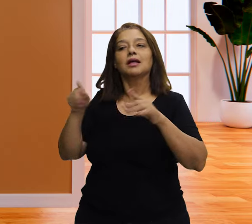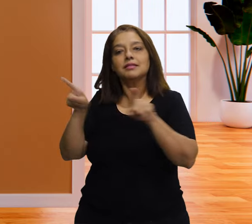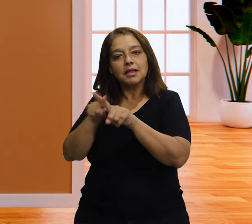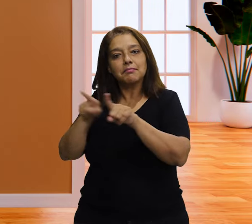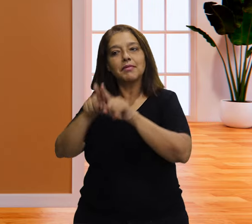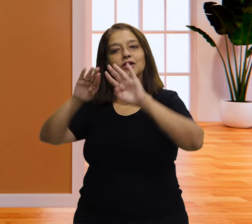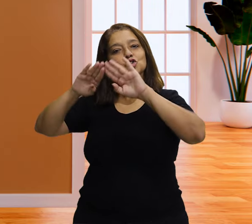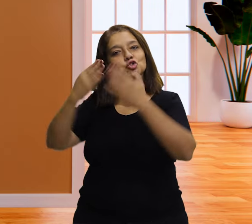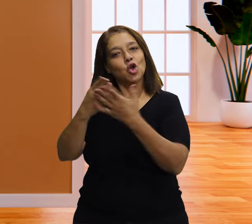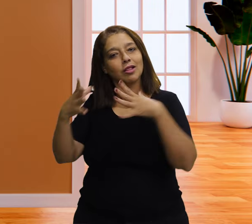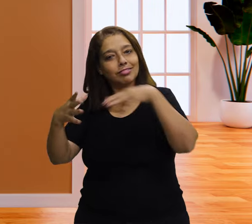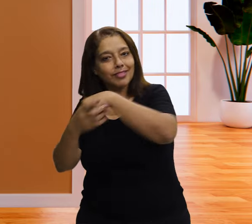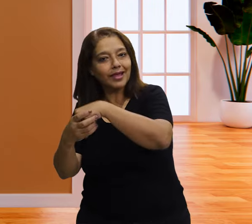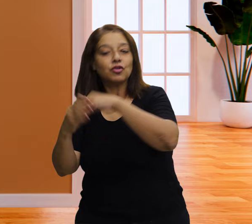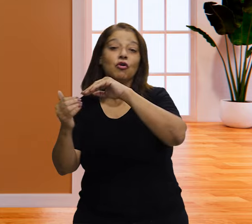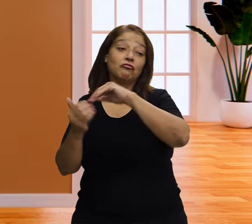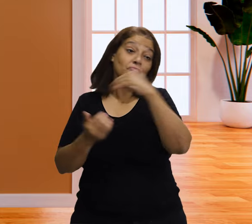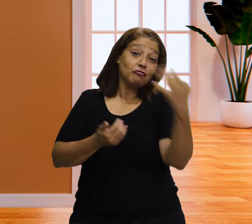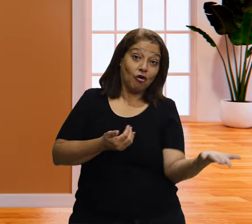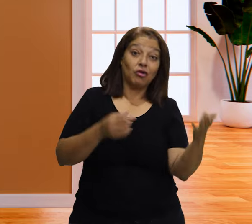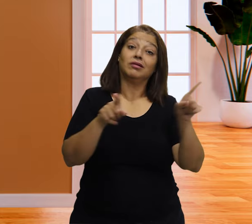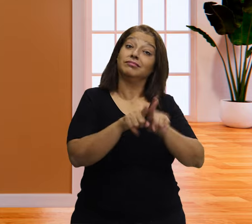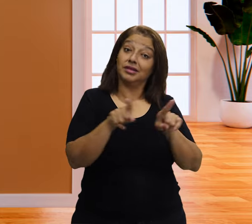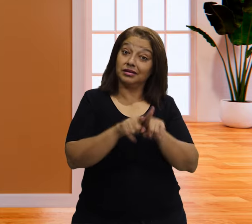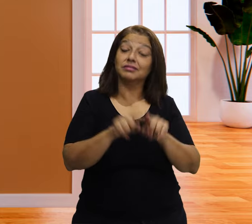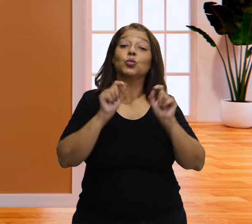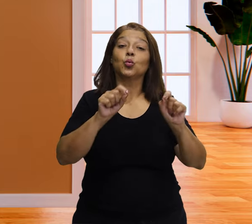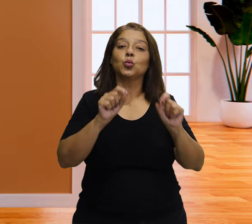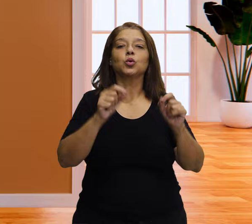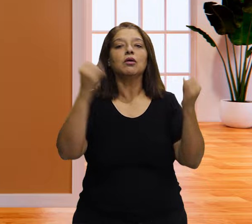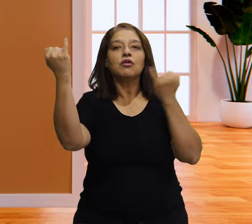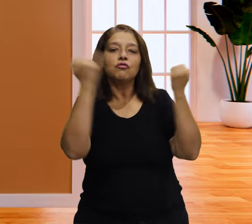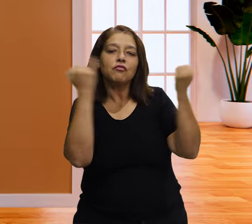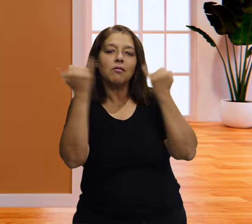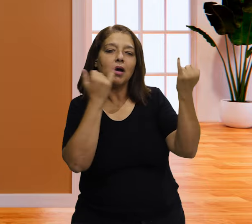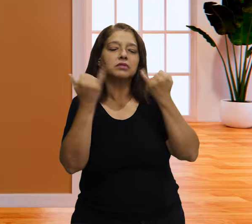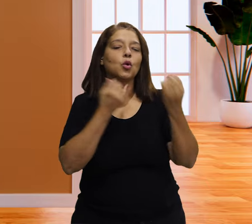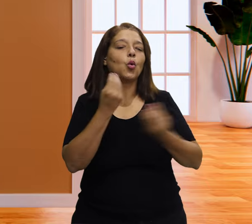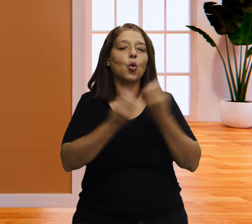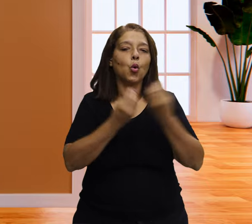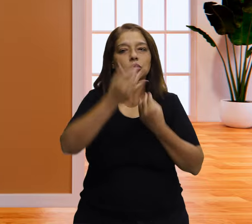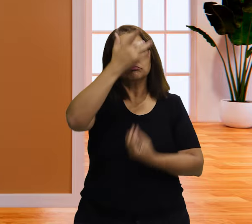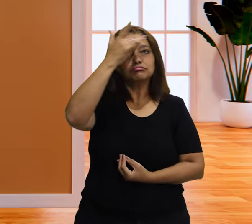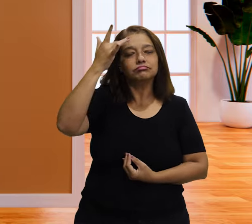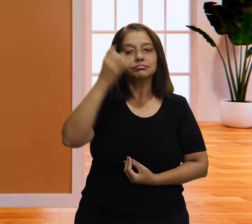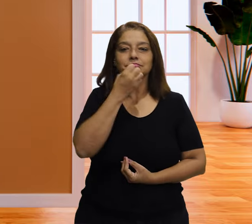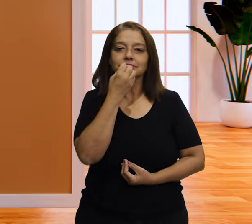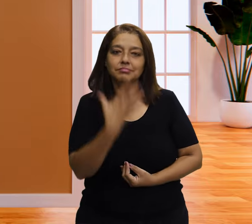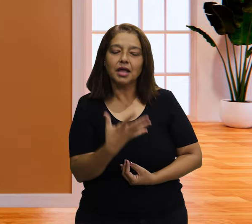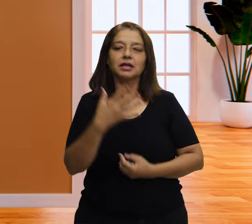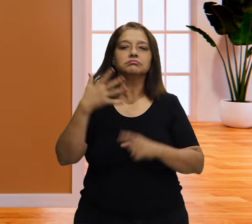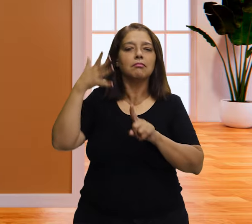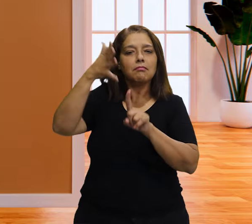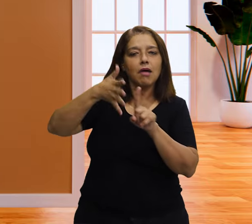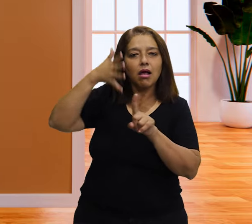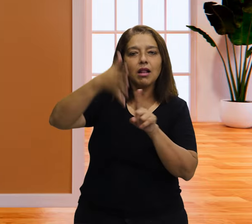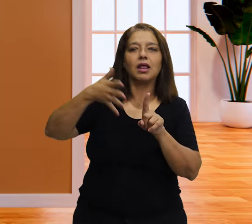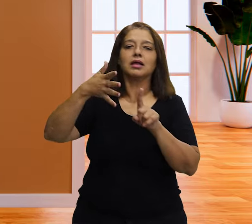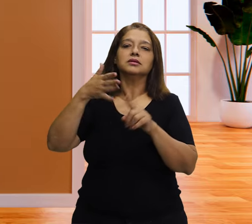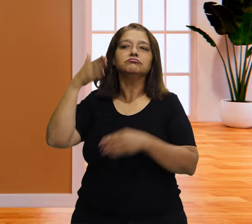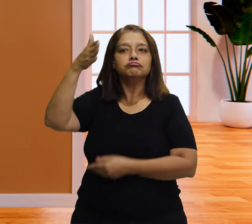dela, incluindo formações em cuidado com a saúde mental, como palestras, oficinas e